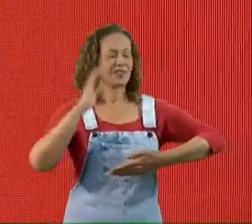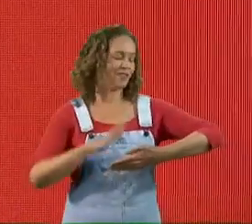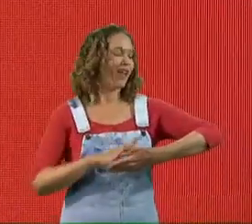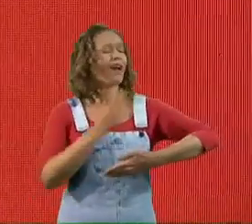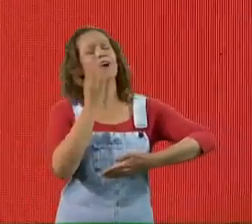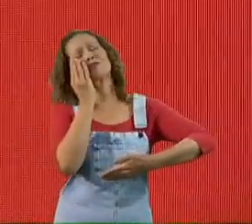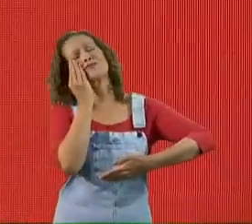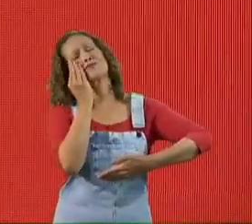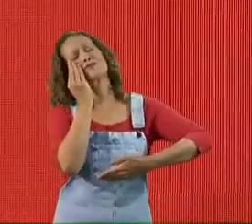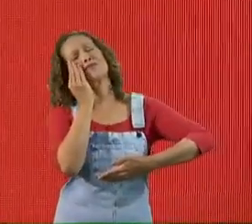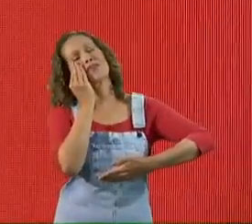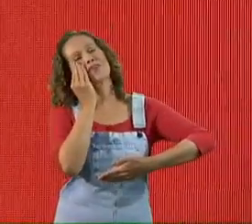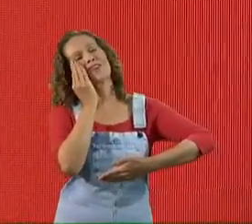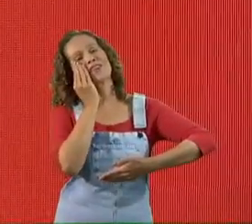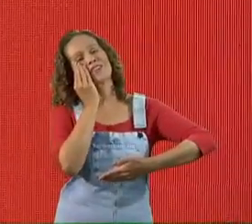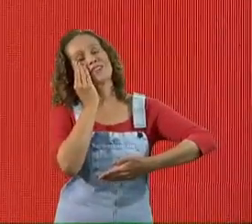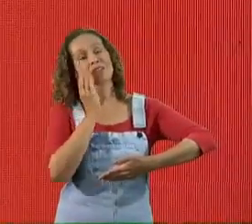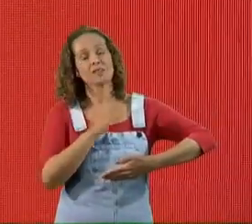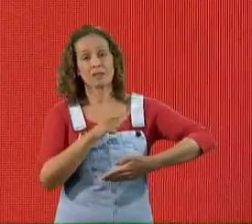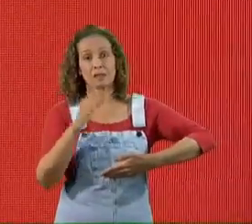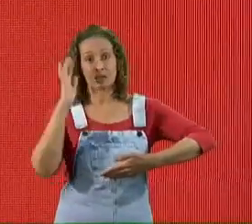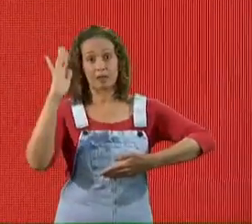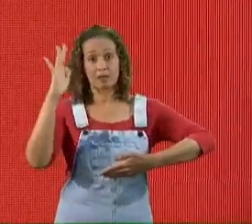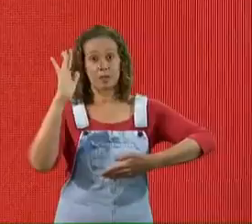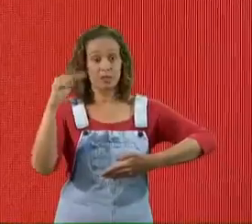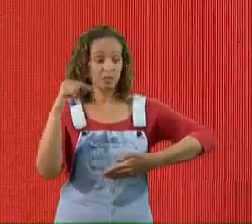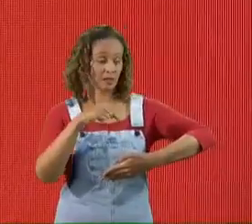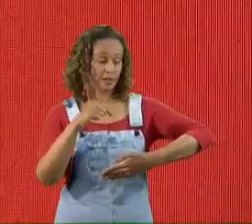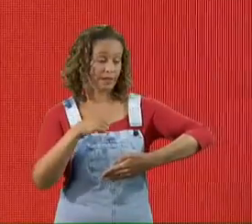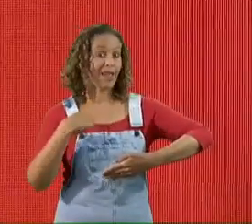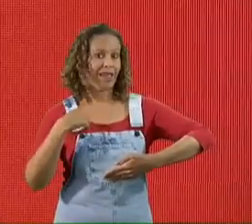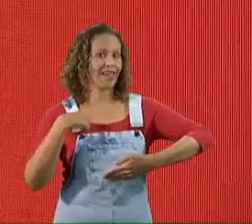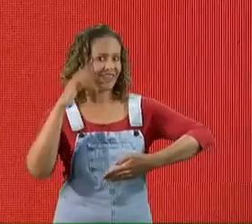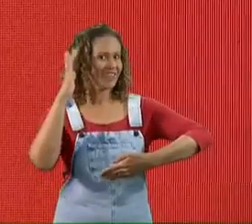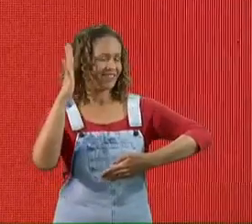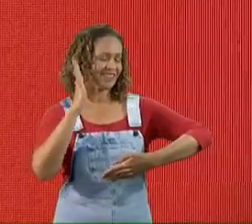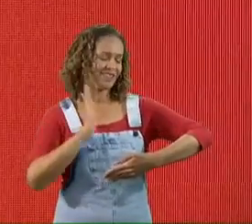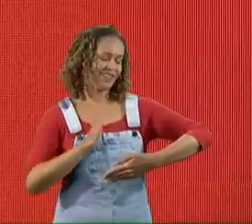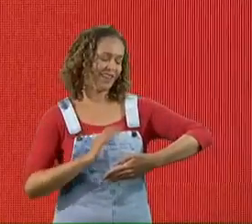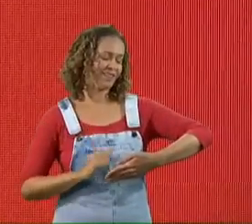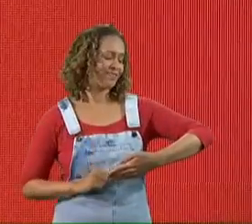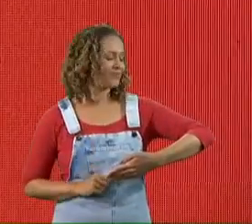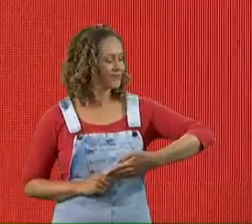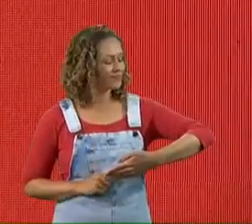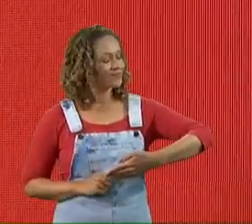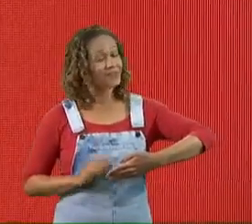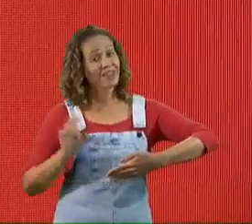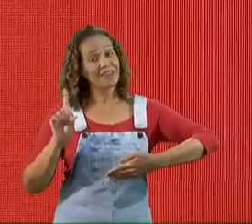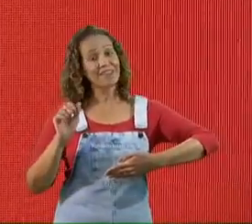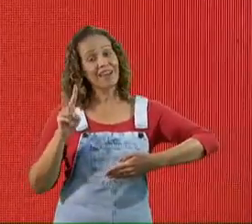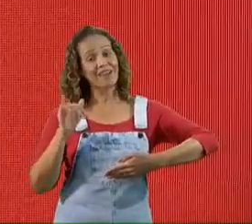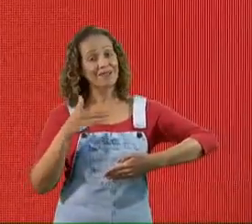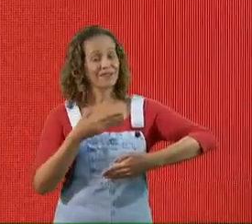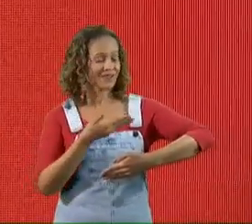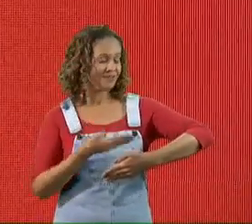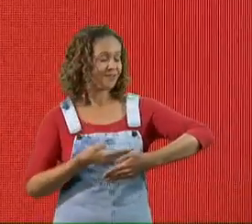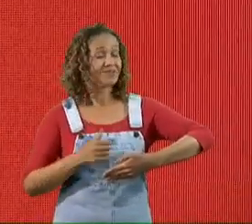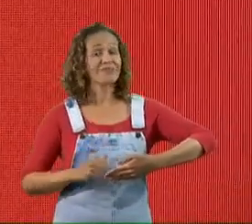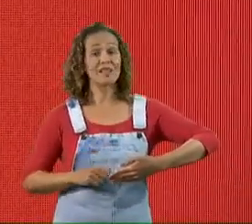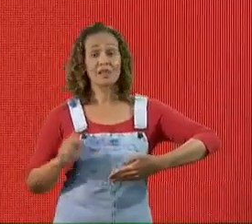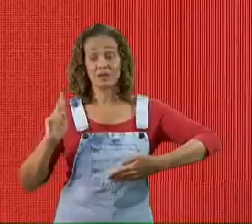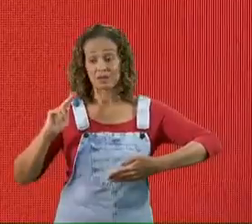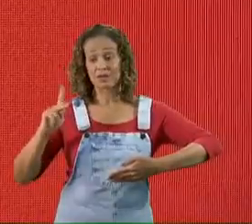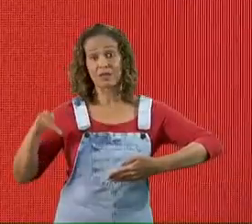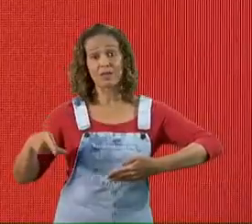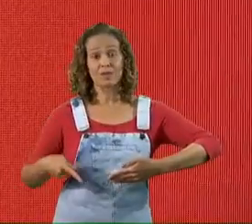não é? Você está imaginando ele aqui? Eu estou. Pois é, crianças. O ser humano também